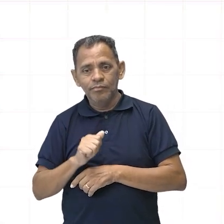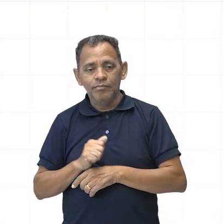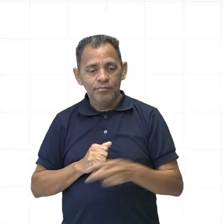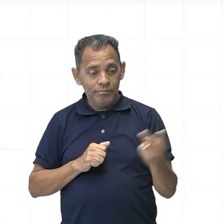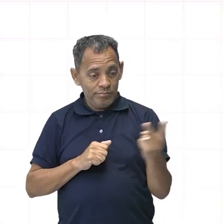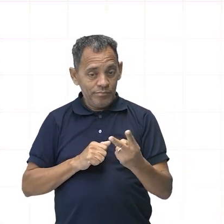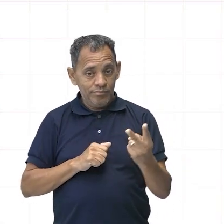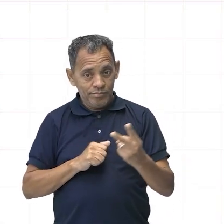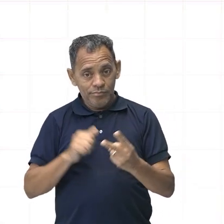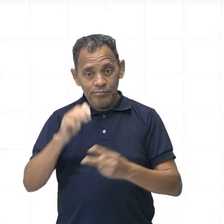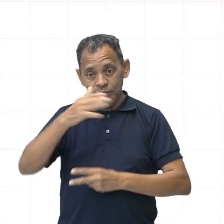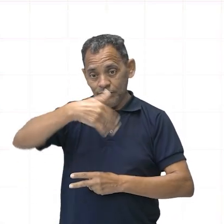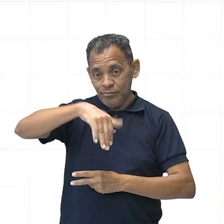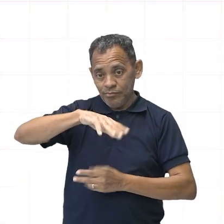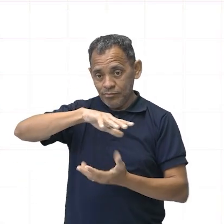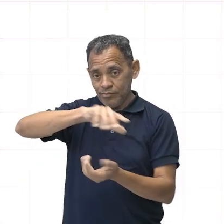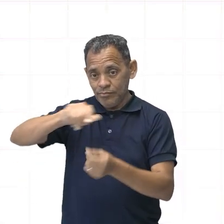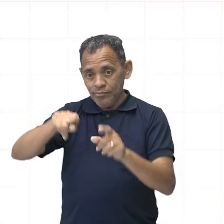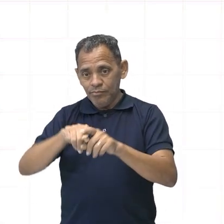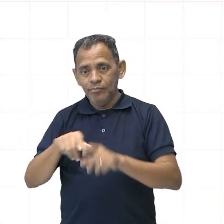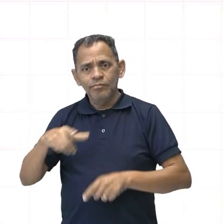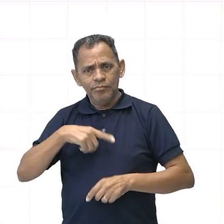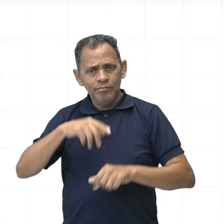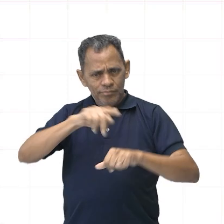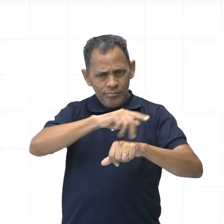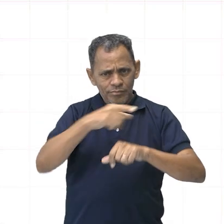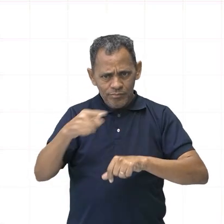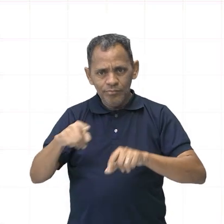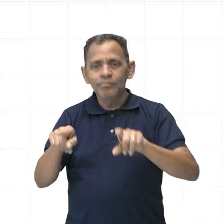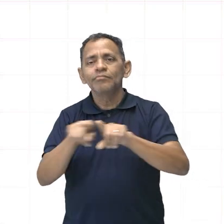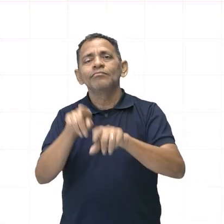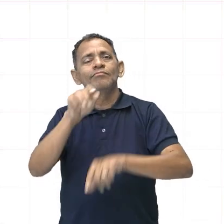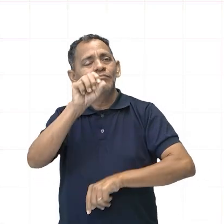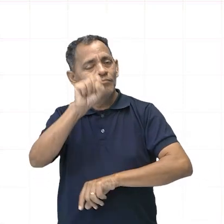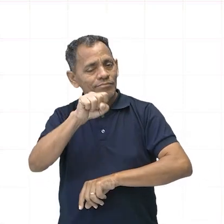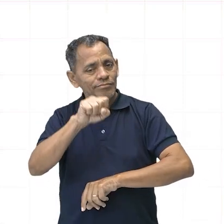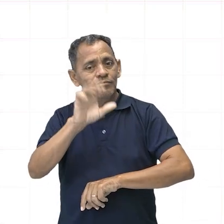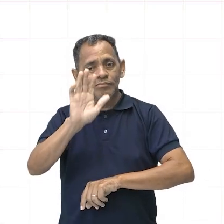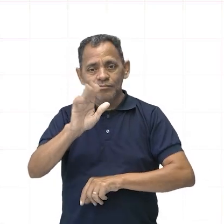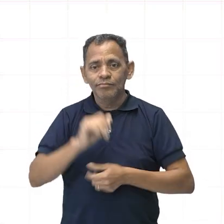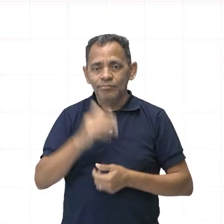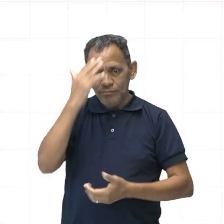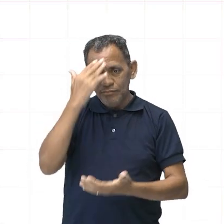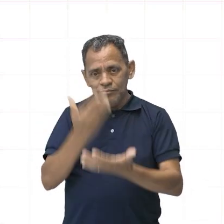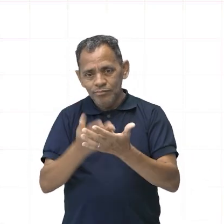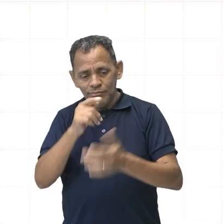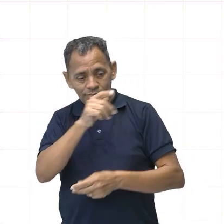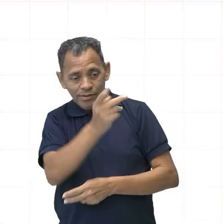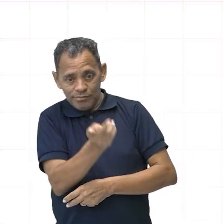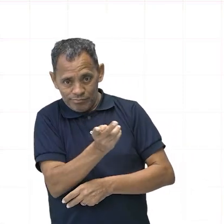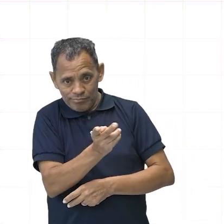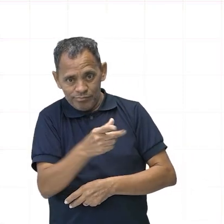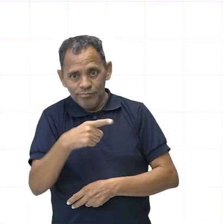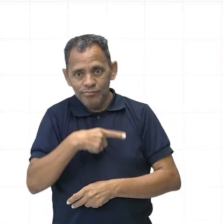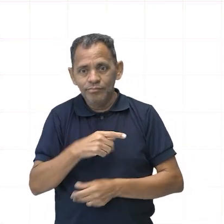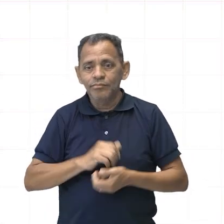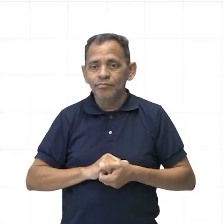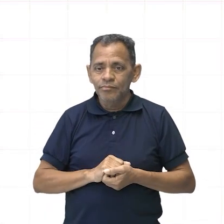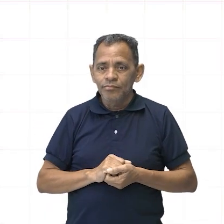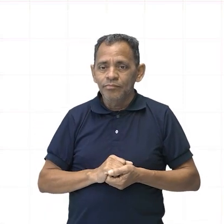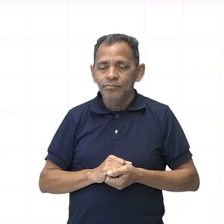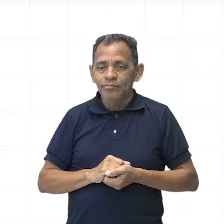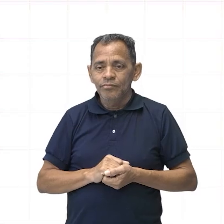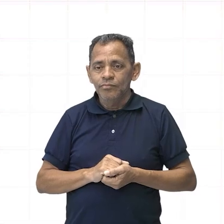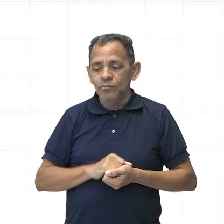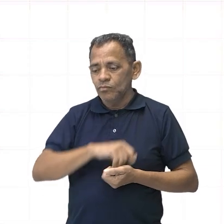cenário mundial. Vai ter outros países, sim, que são considerados ilhas da Oceania e possuem uma economia